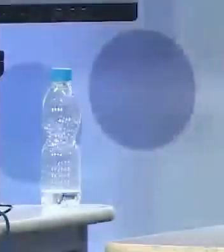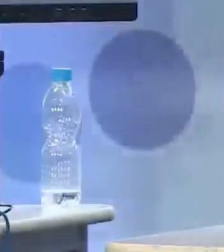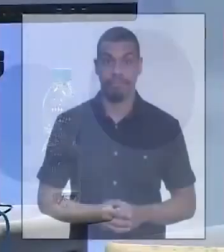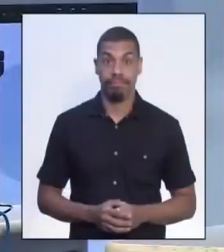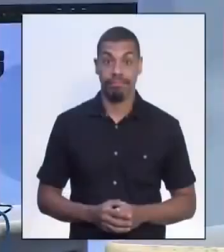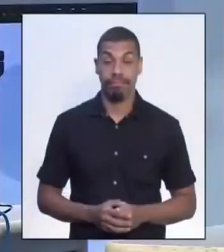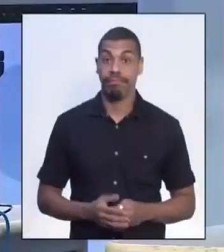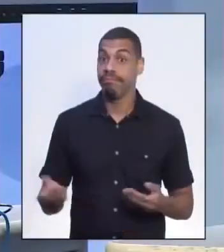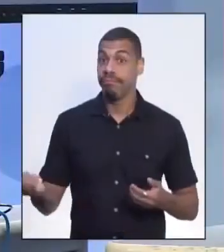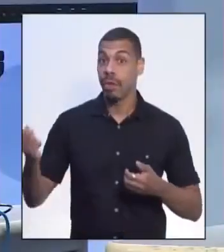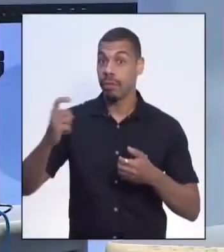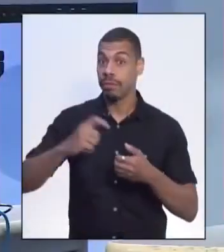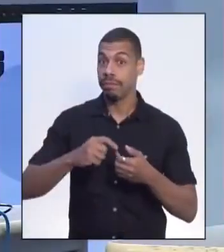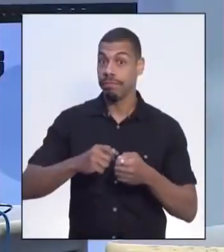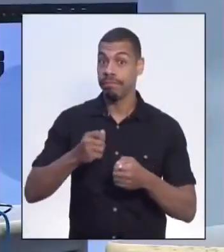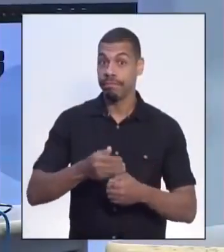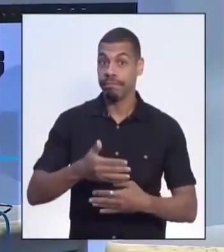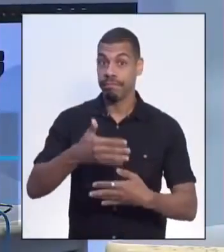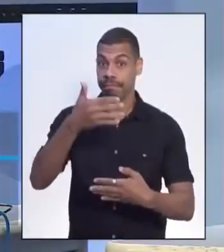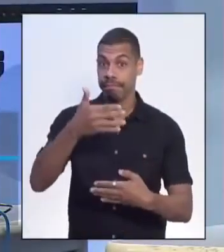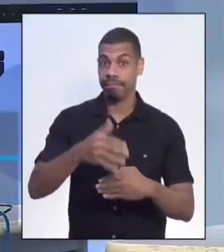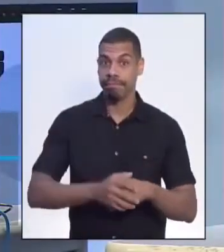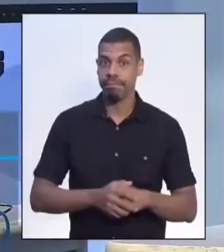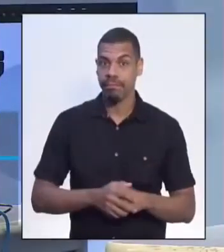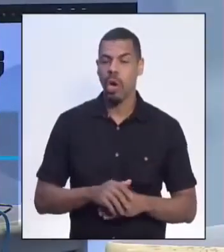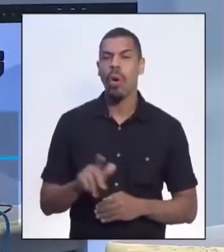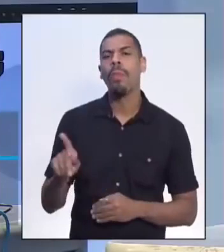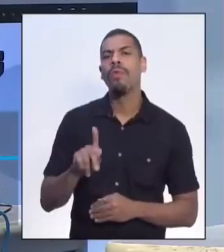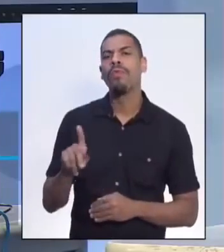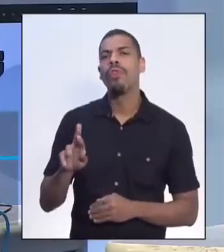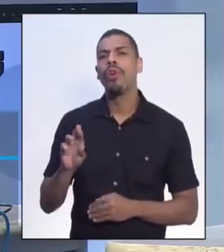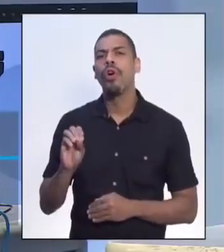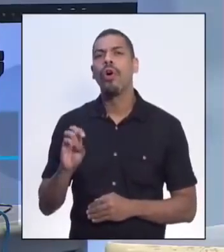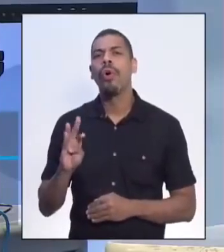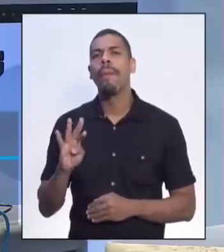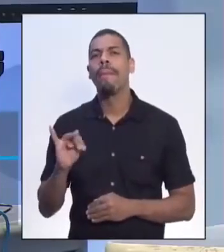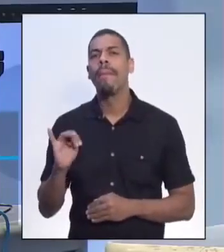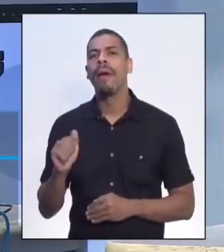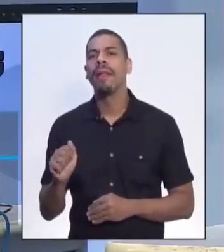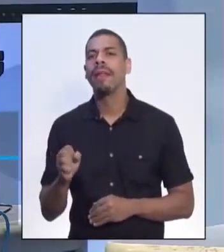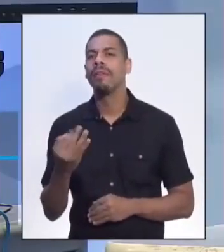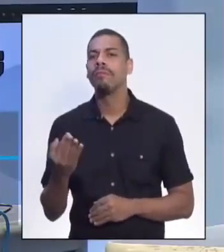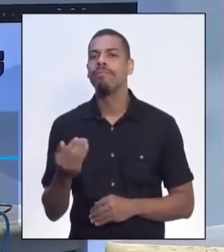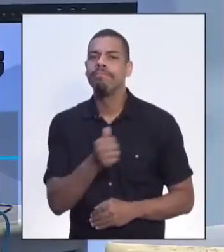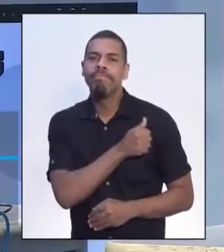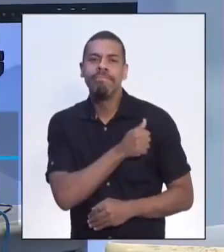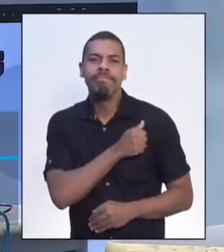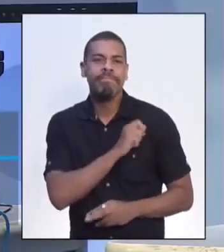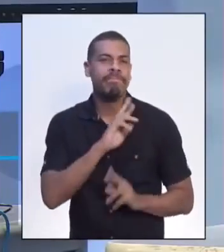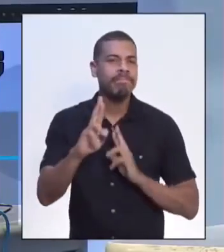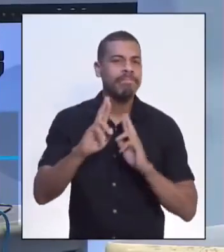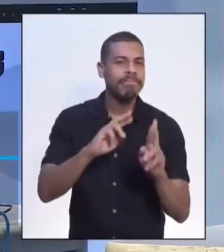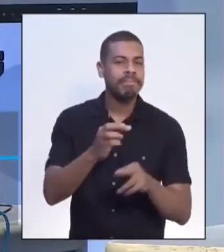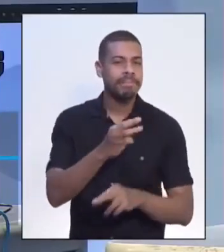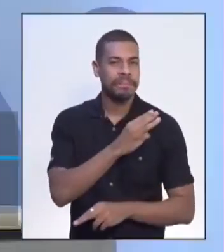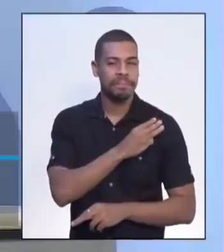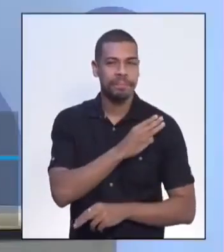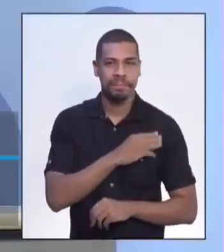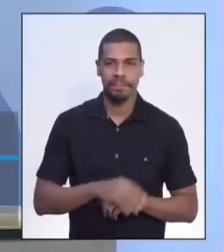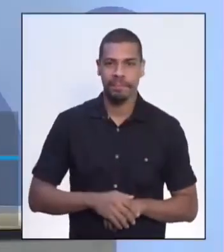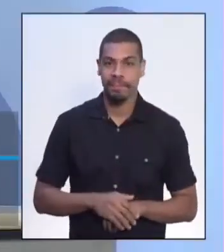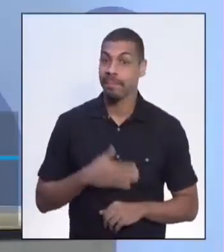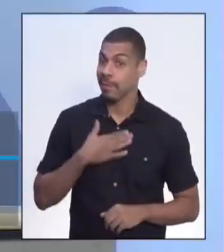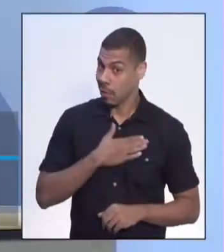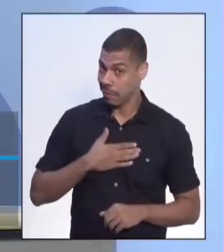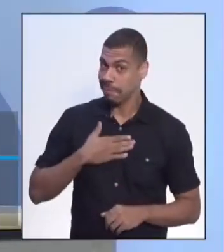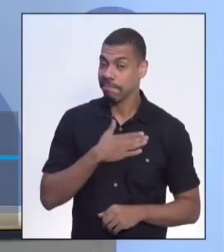Muito bem, retornamos do chat. Professora Roberta, conta para mim, como foram nossos alunos da terceira série? Olha, eu estou